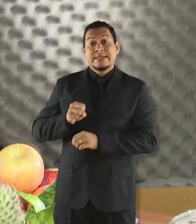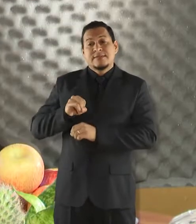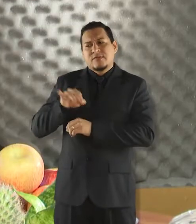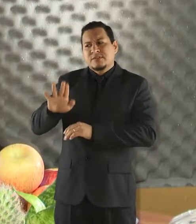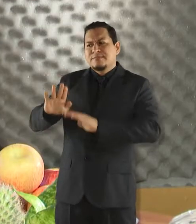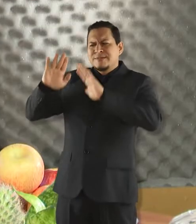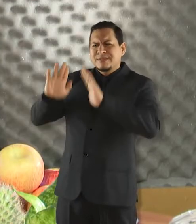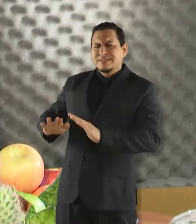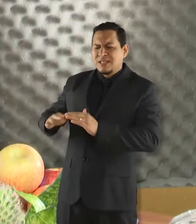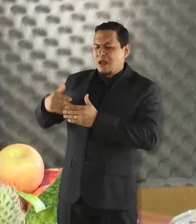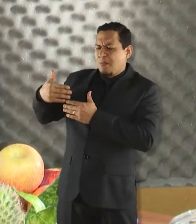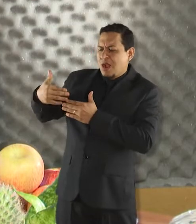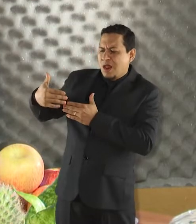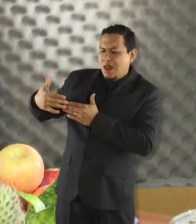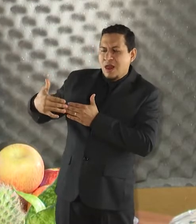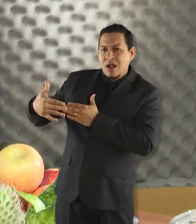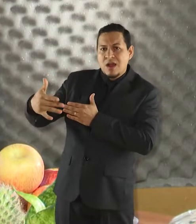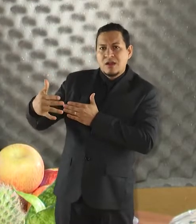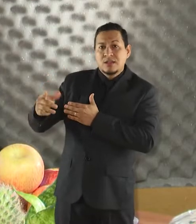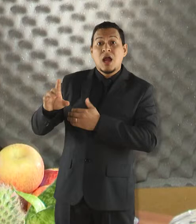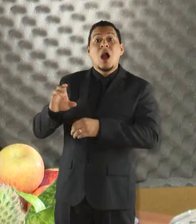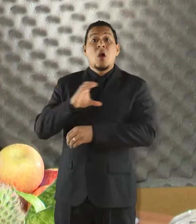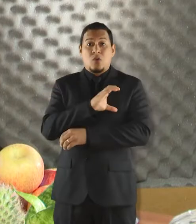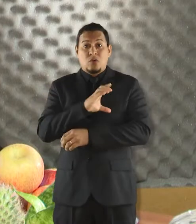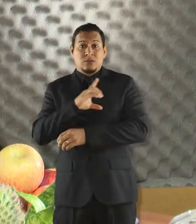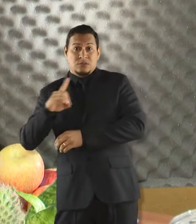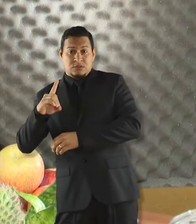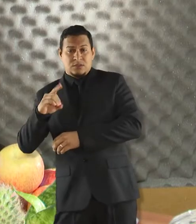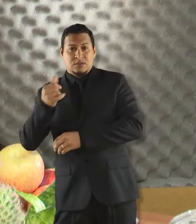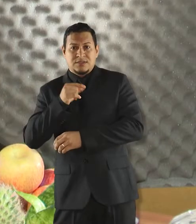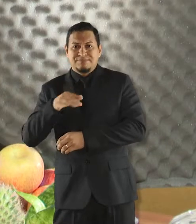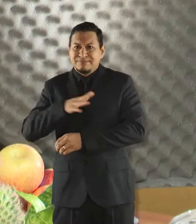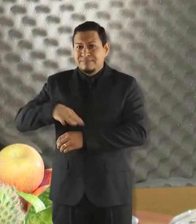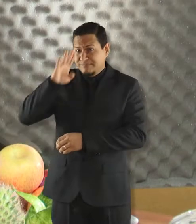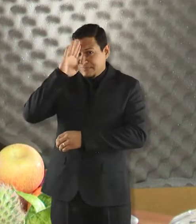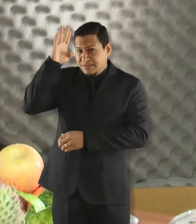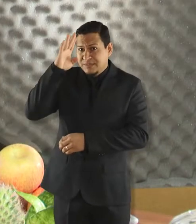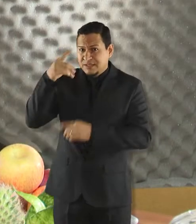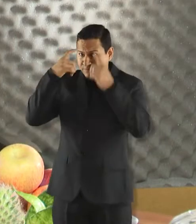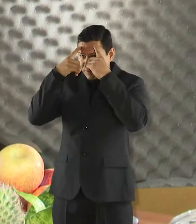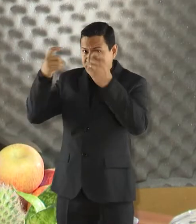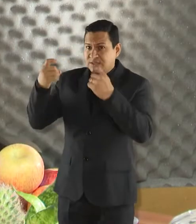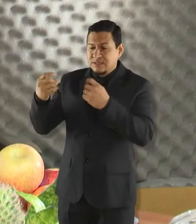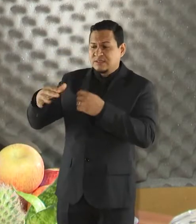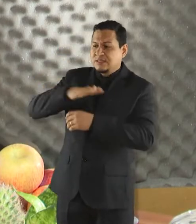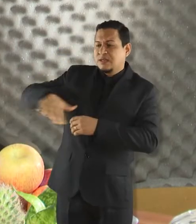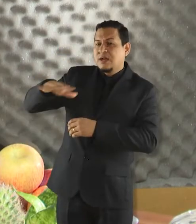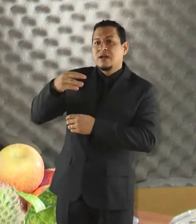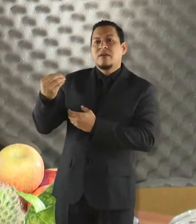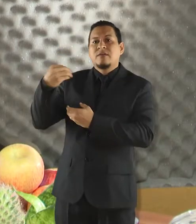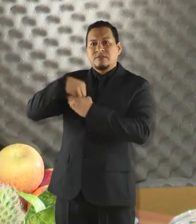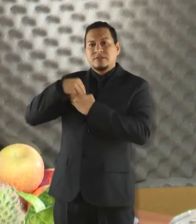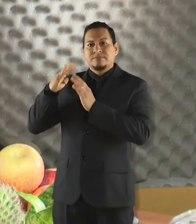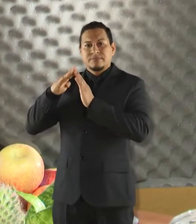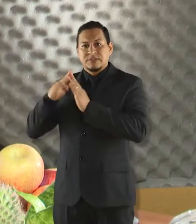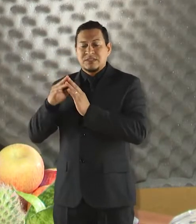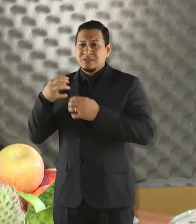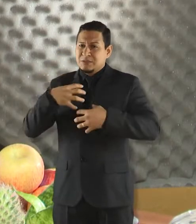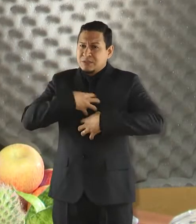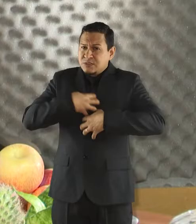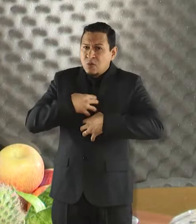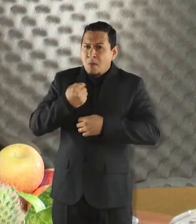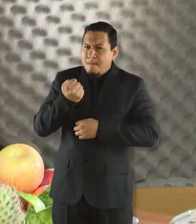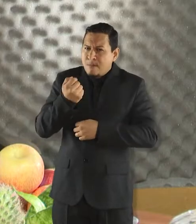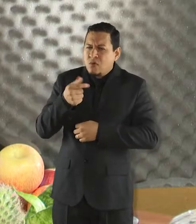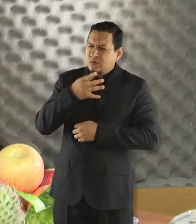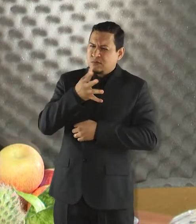ter permanecido tantos anos na coordenadoria, né? Nessa área de violência doméstica, isso deve ter mexido um pouco com você,